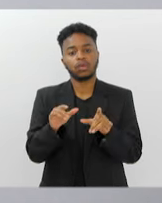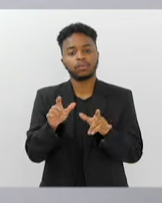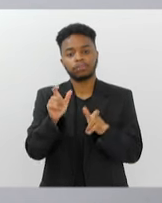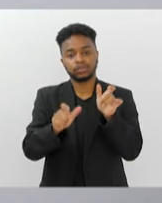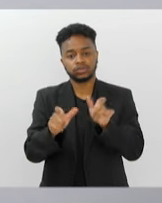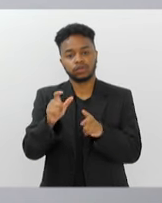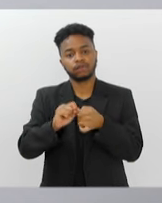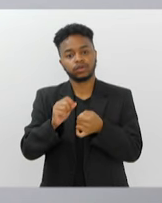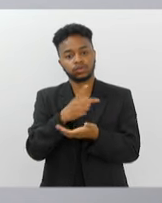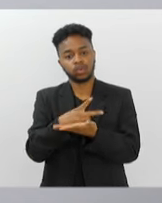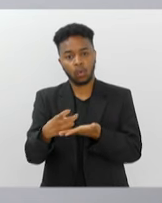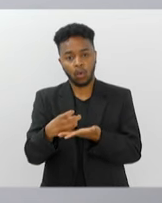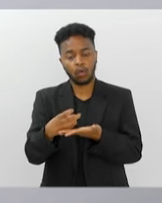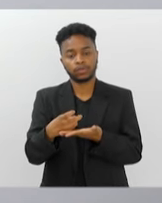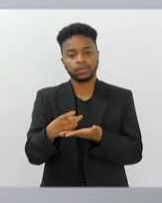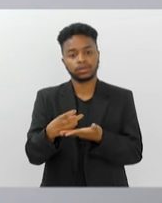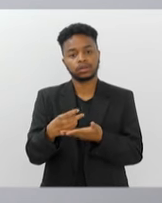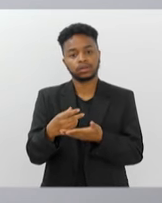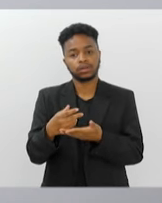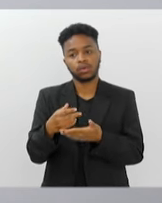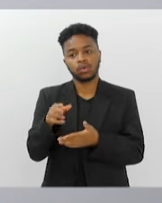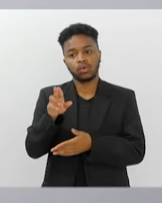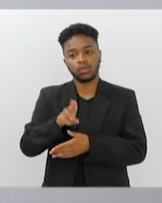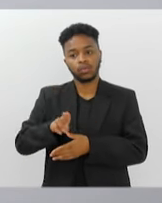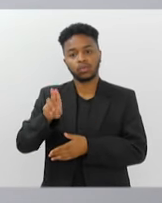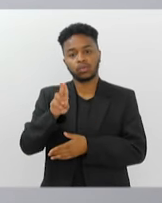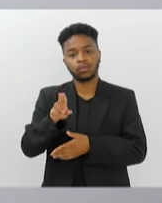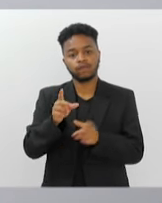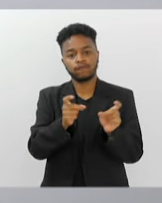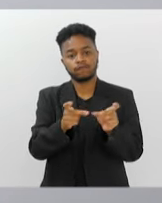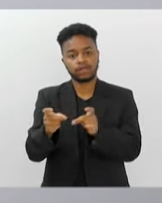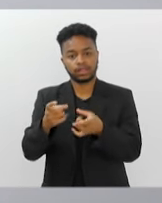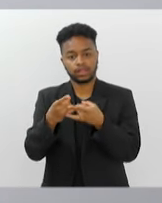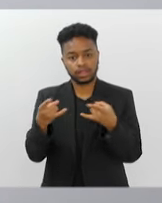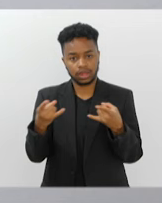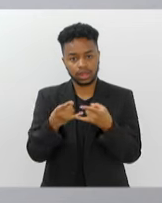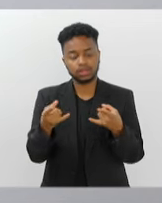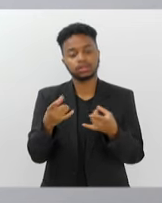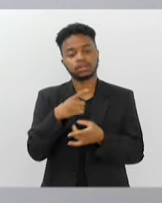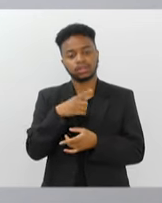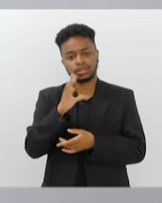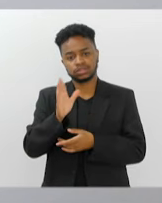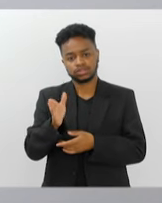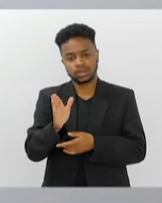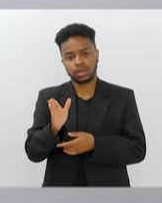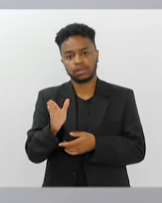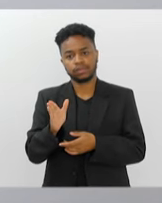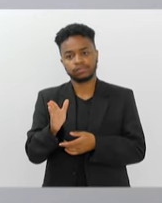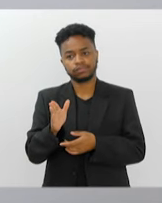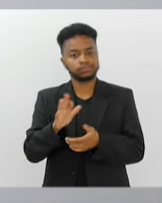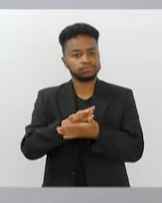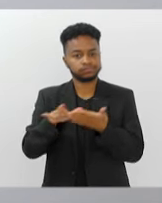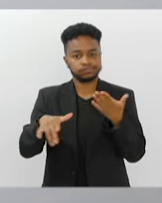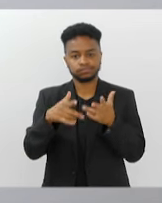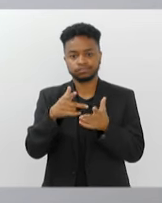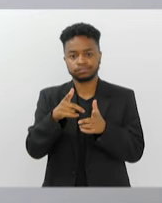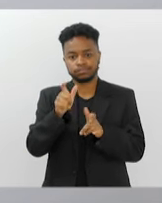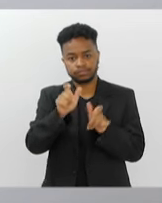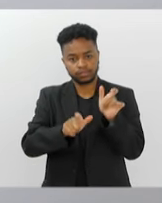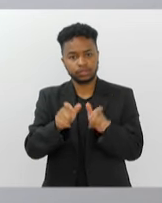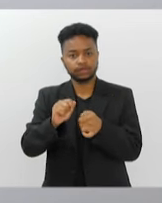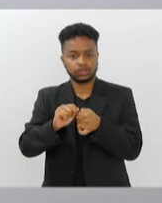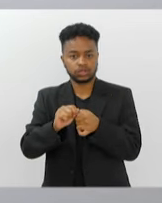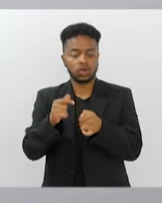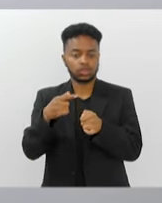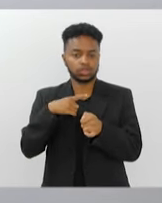golpes em consumidores através do do da venda de ingresso nós estamos com golpistas aplicando golpe eu recebi diversos ontem